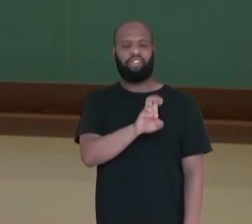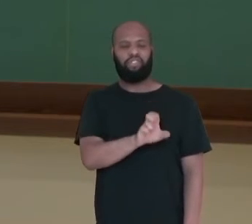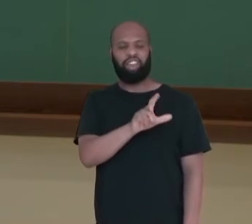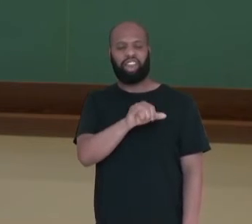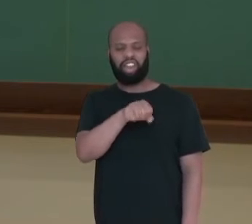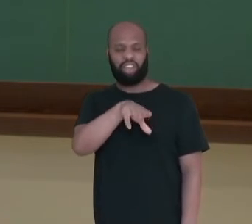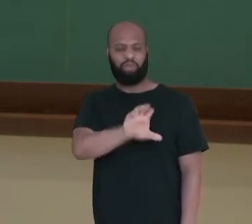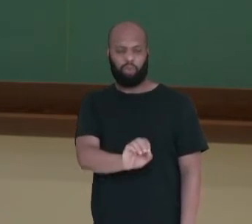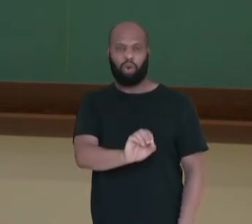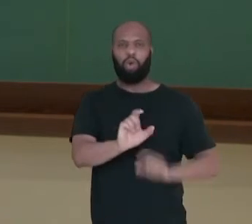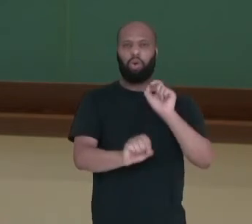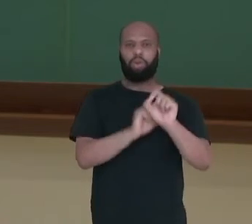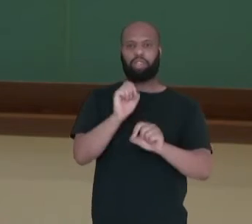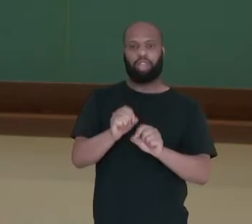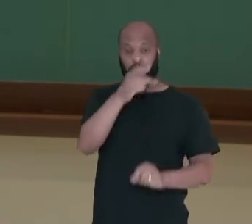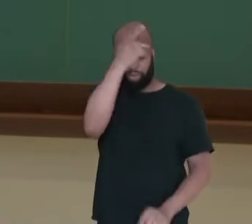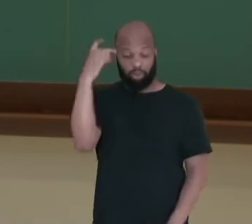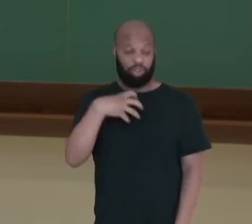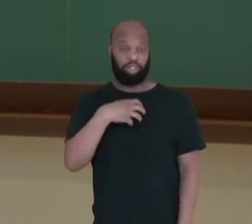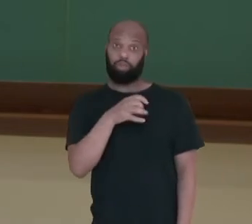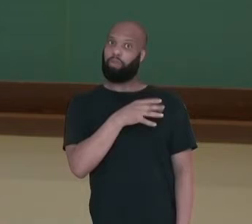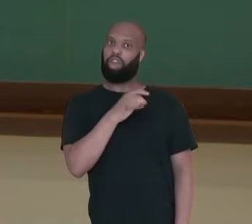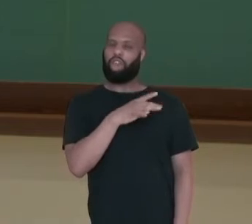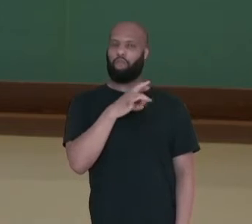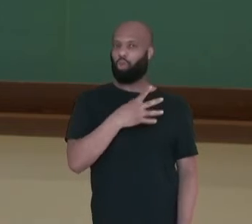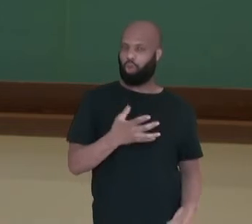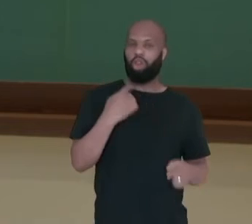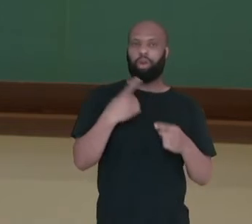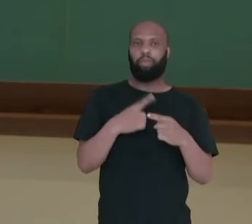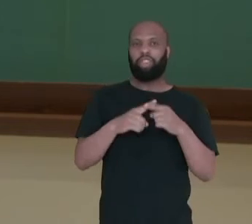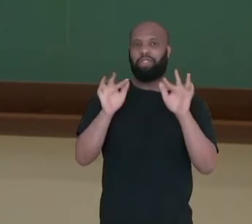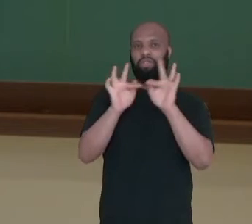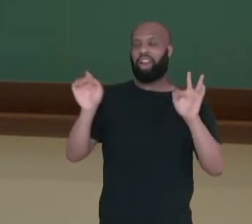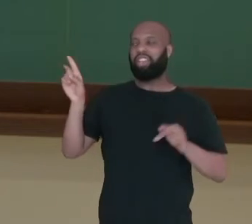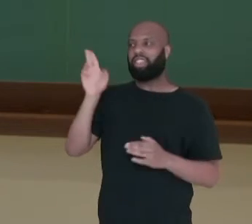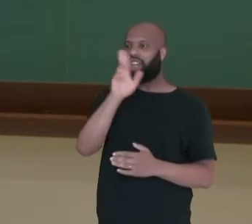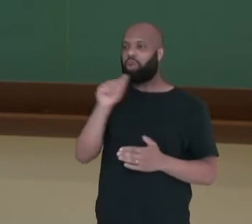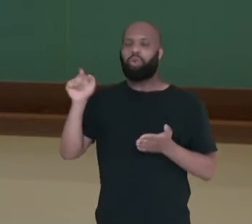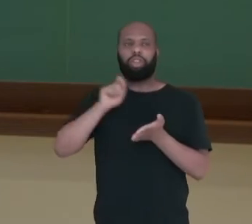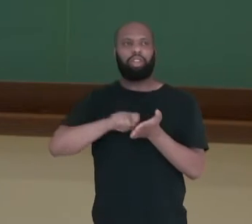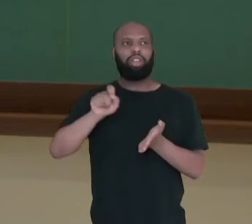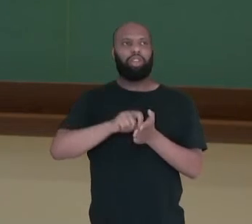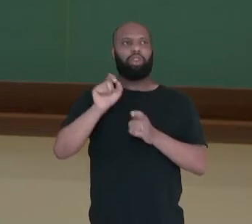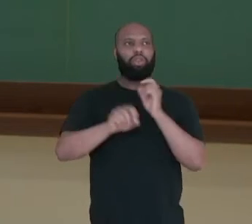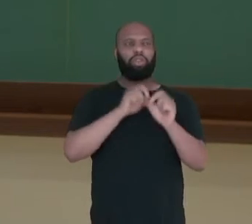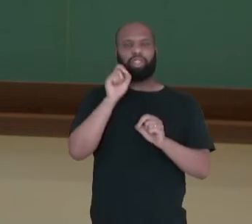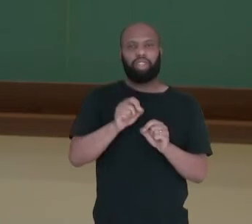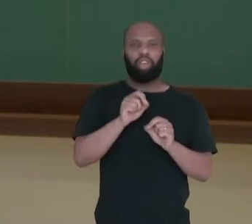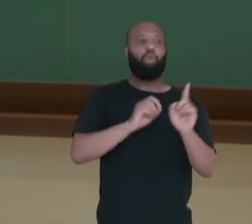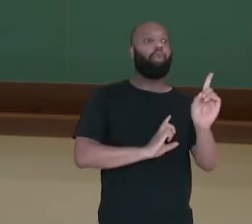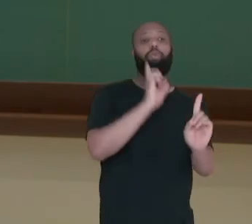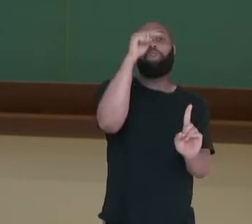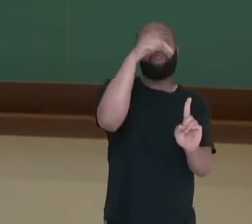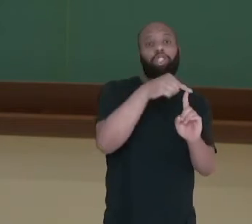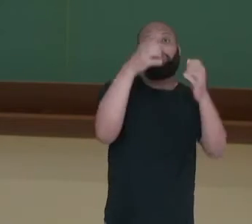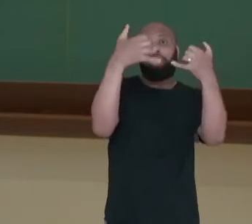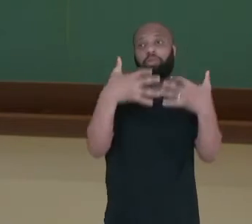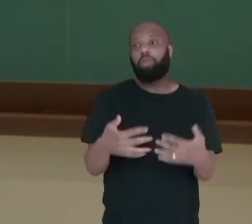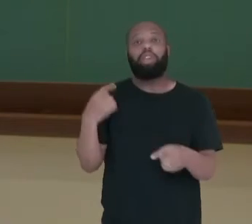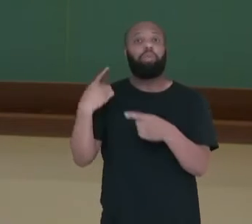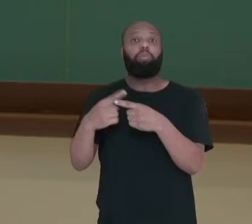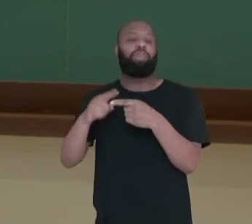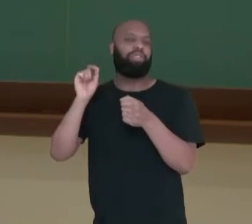Maquiavel. Maquiavel é conhecido por uma frase que ele nunca escreveu, a frase "os fins justificam os